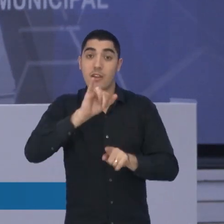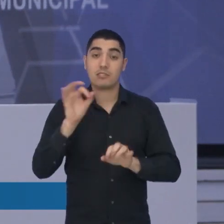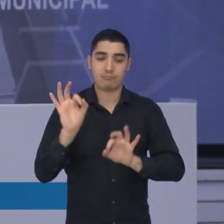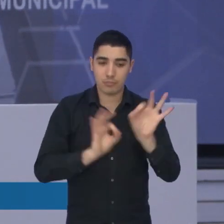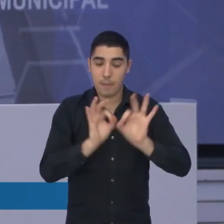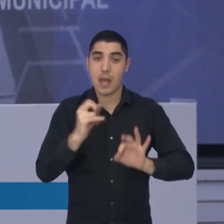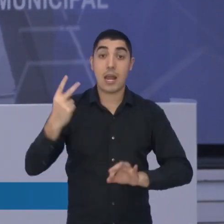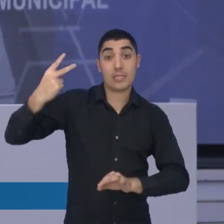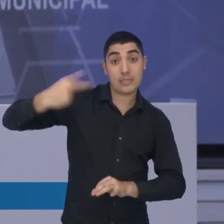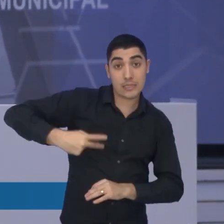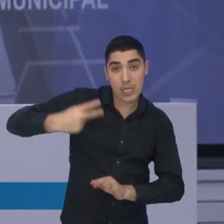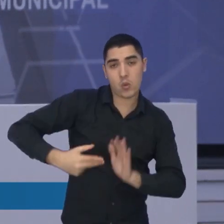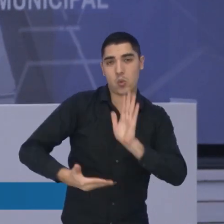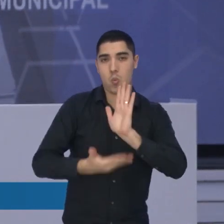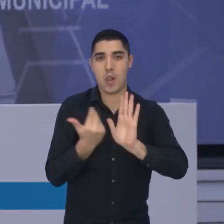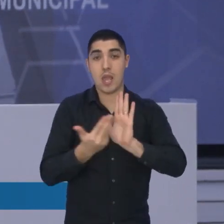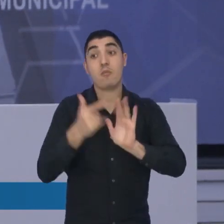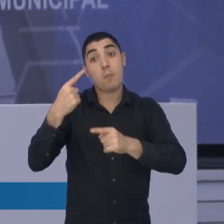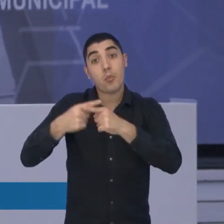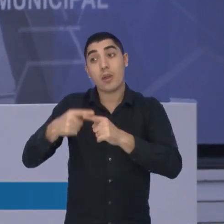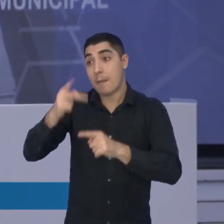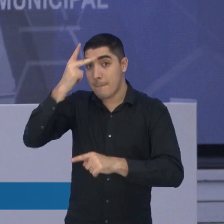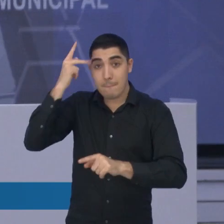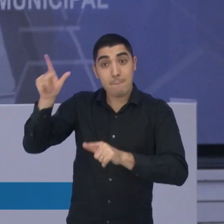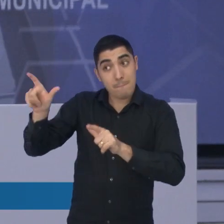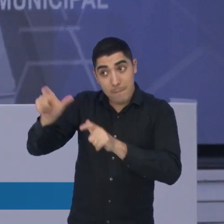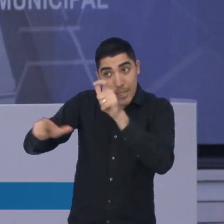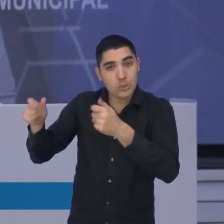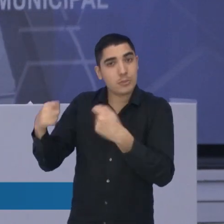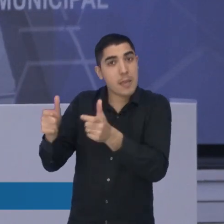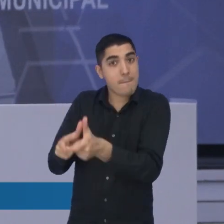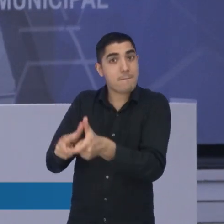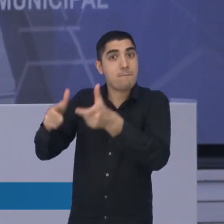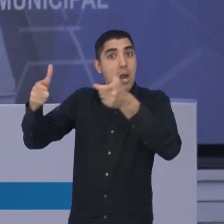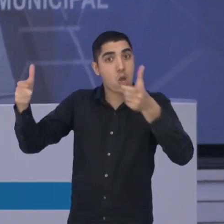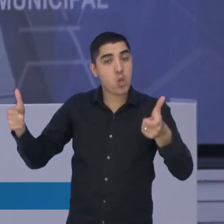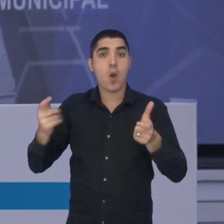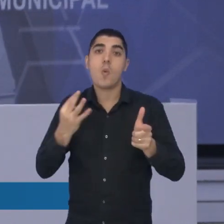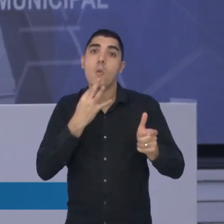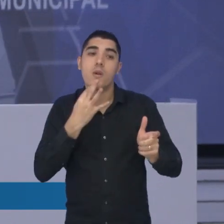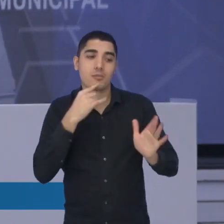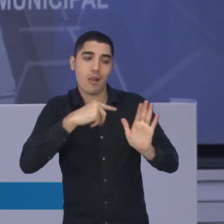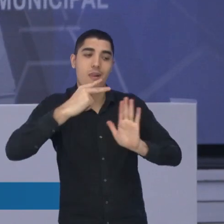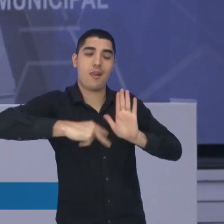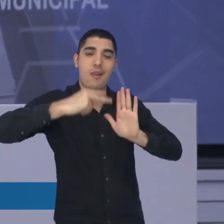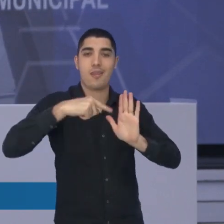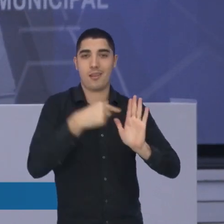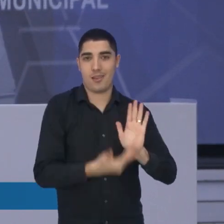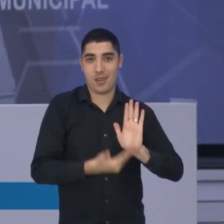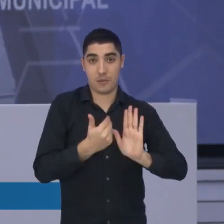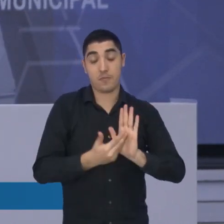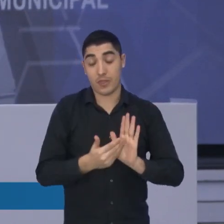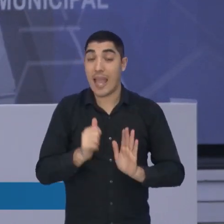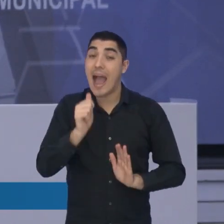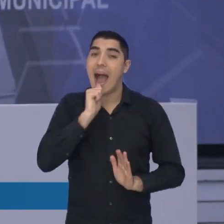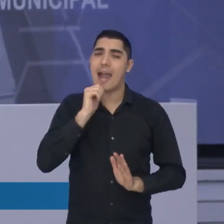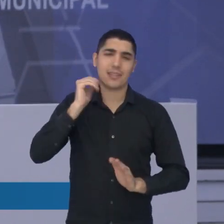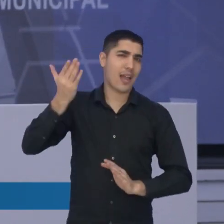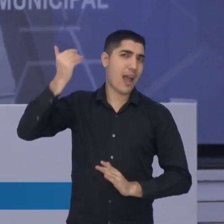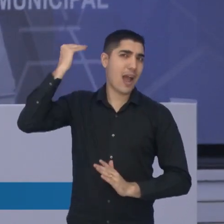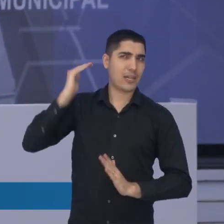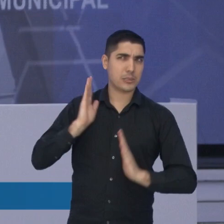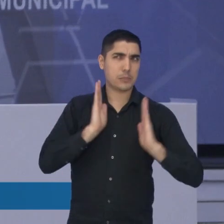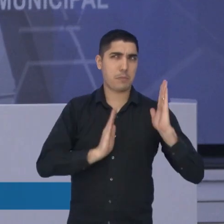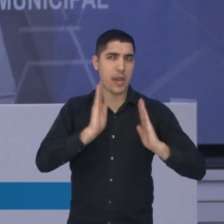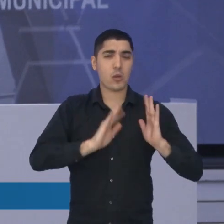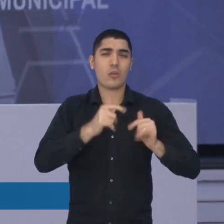para que mais pessoas possam ter acesso a esse capítulo da história do nosso país. Ainda no período de divulgação do livro, quando